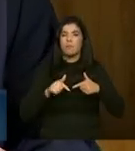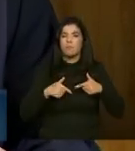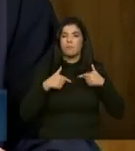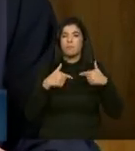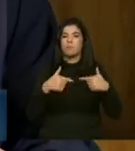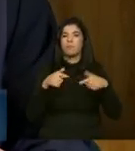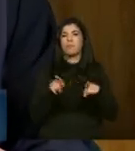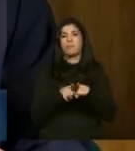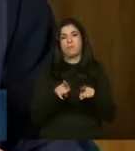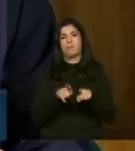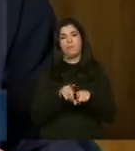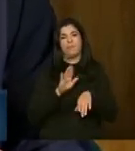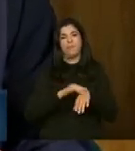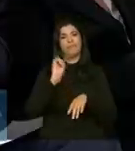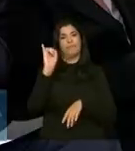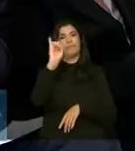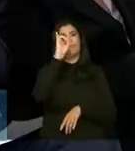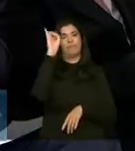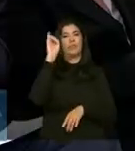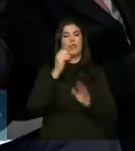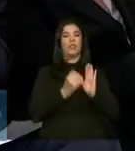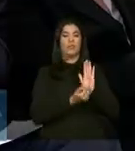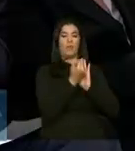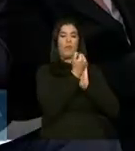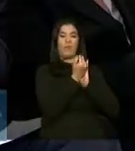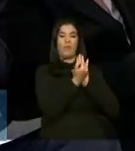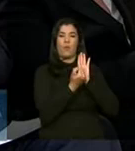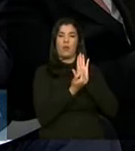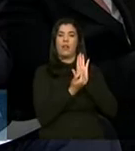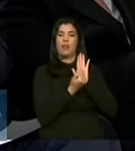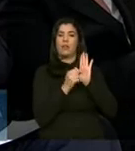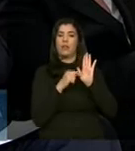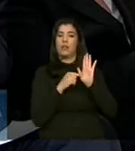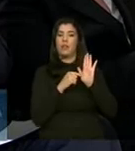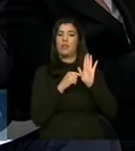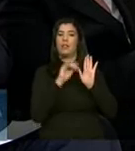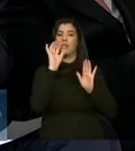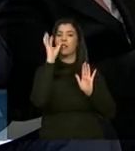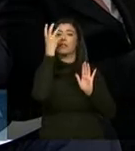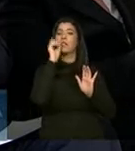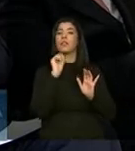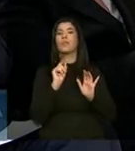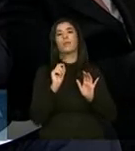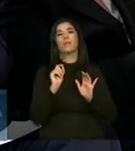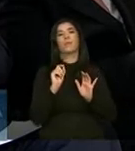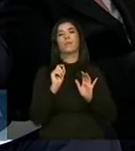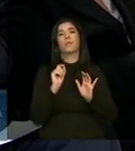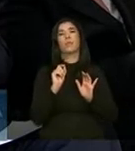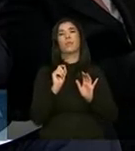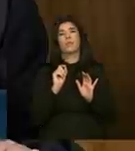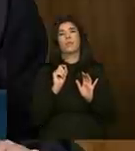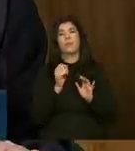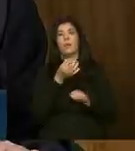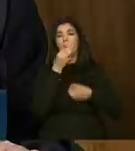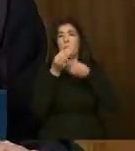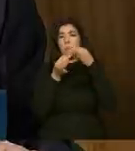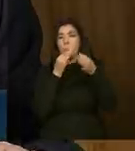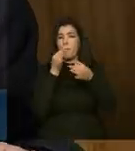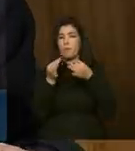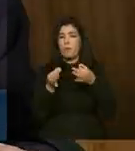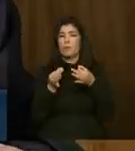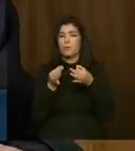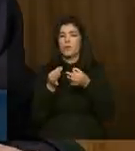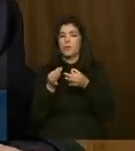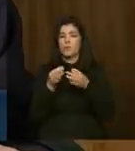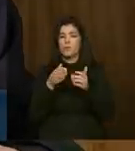desafiador, o mais importante dessa agenda, que ela define e propõe